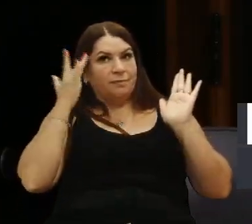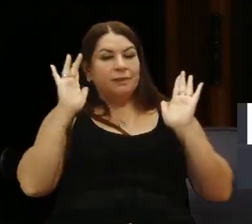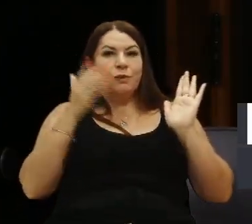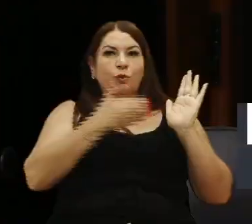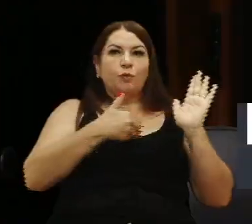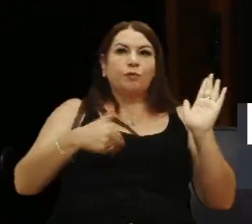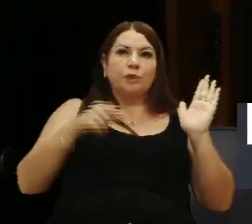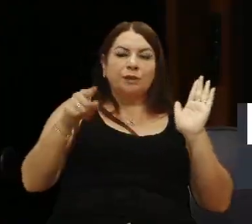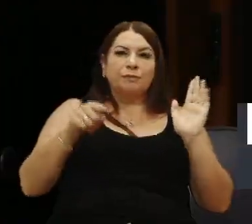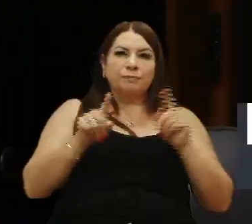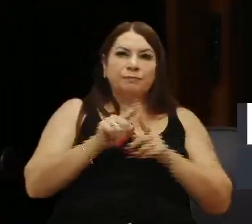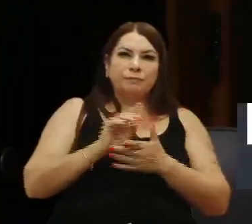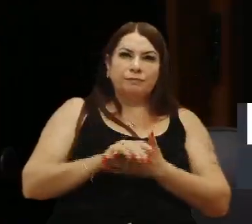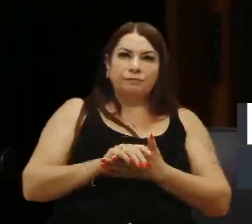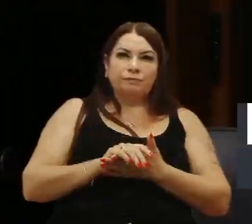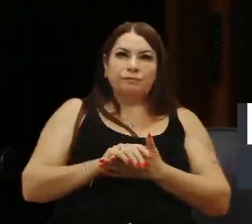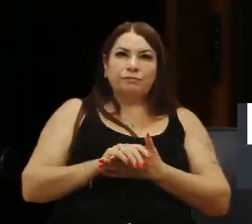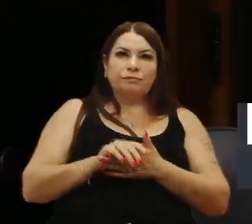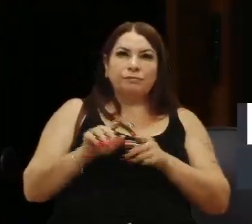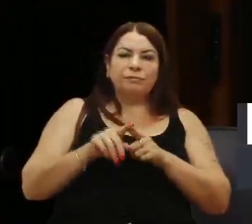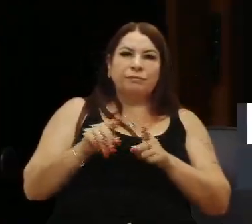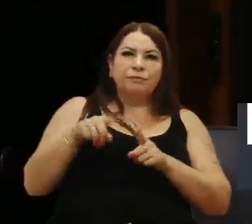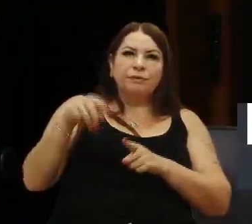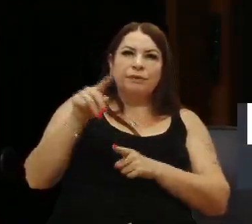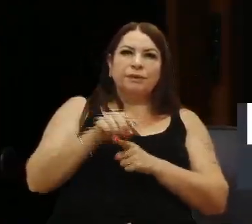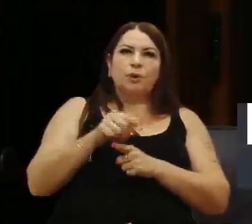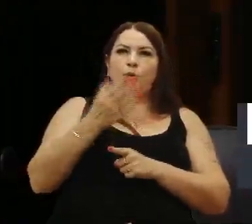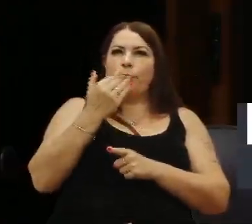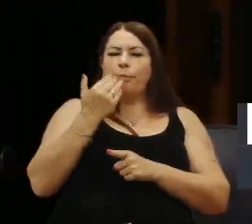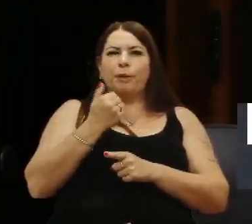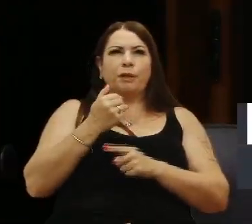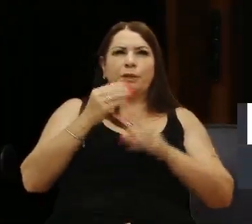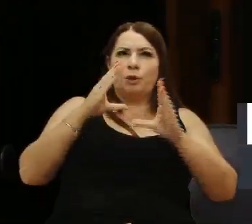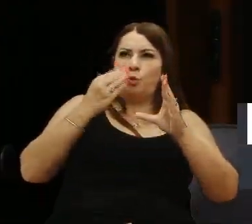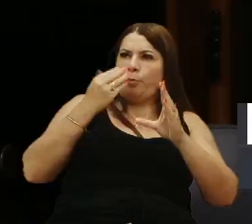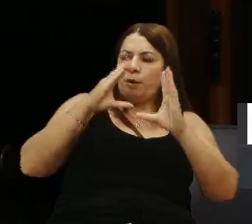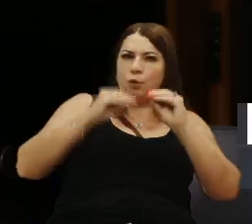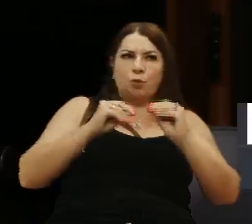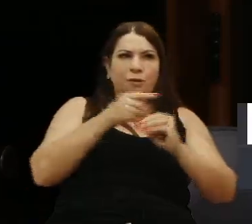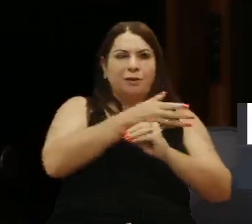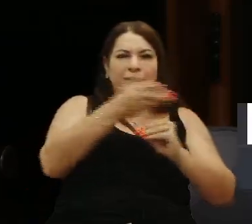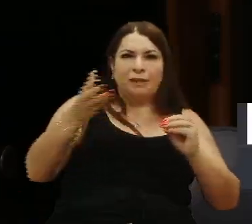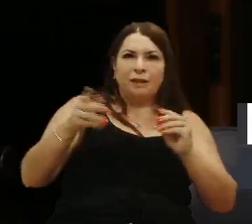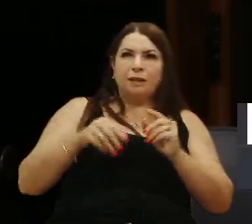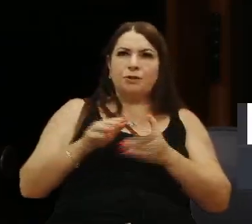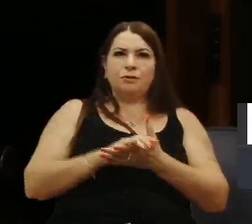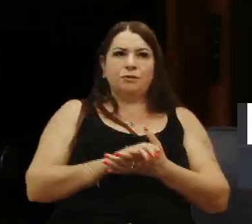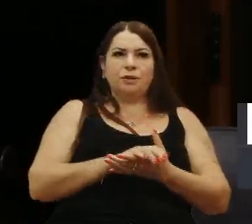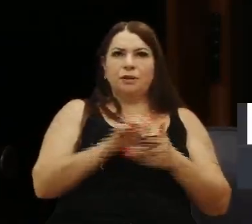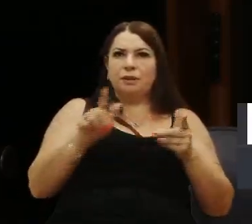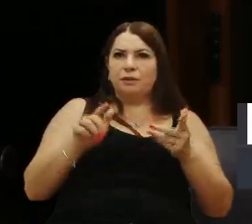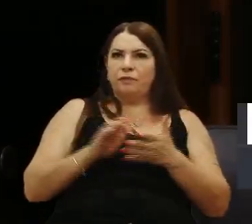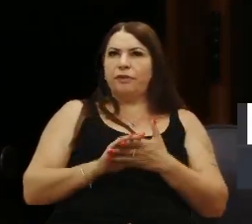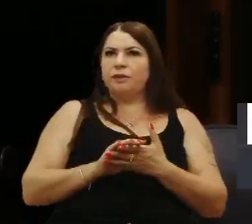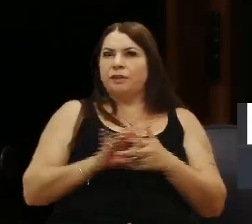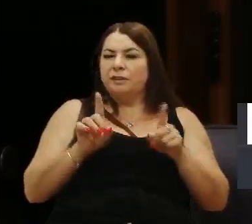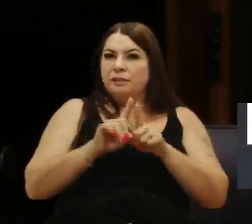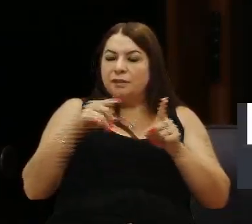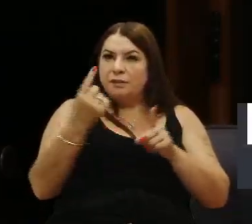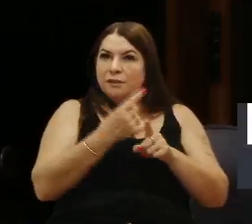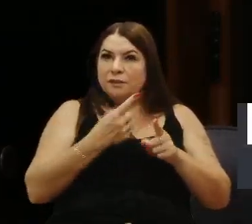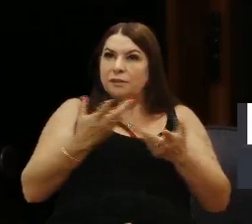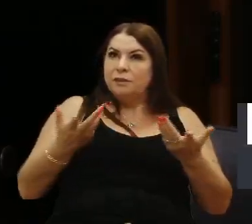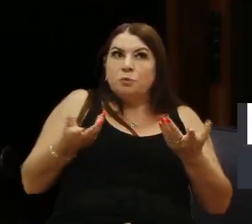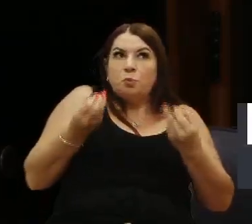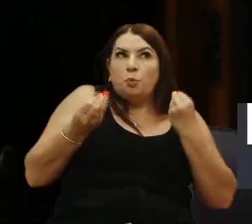governador estava aí, um frique-froque, almoço, janta para um monte de gente, né? Então, até nem sei